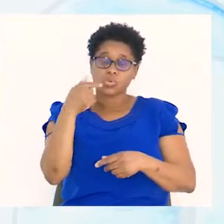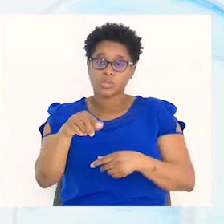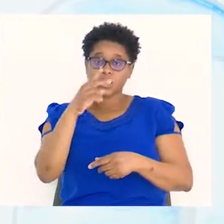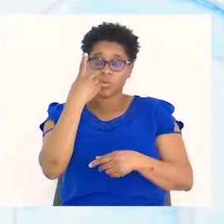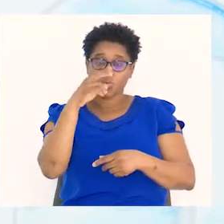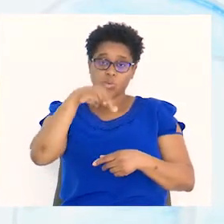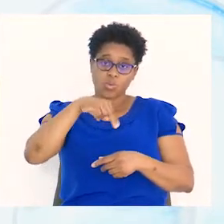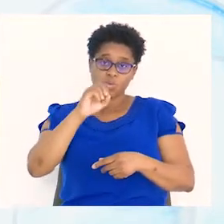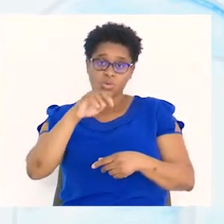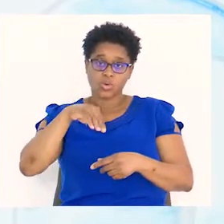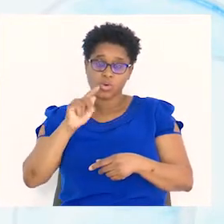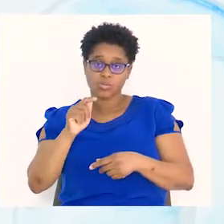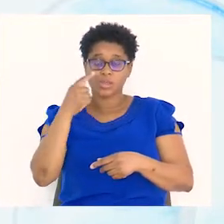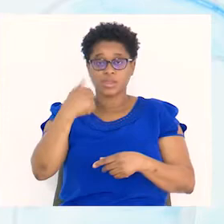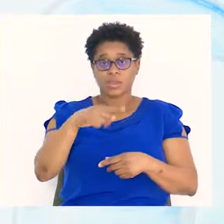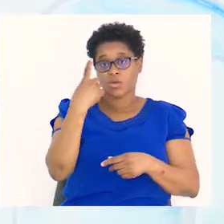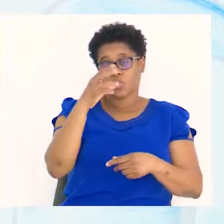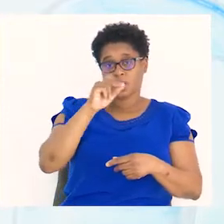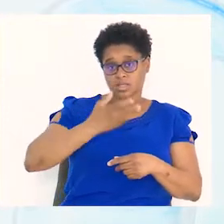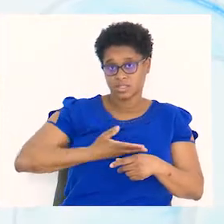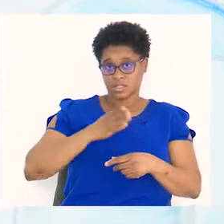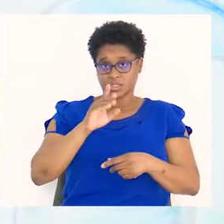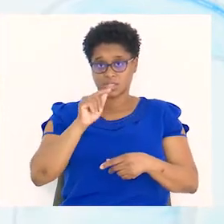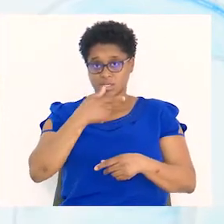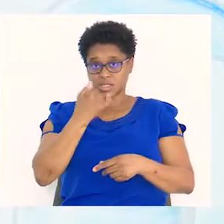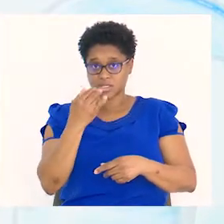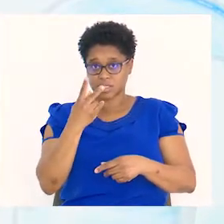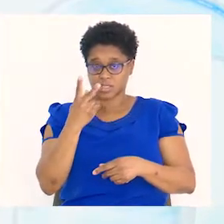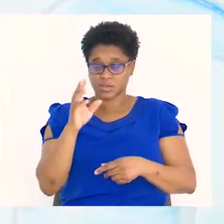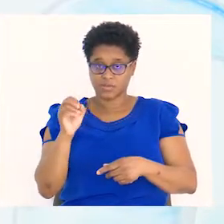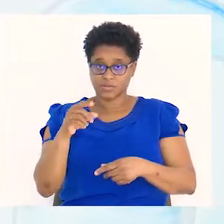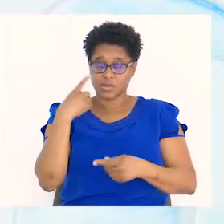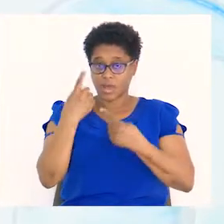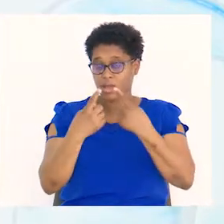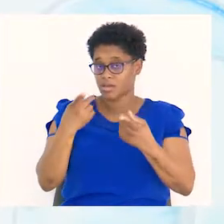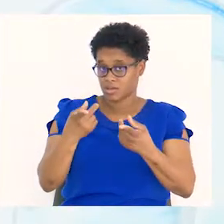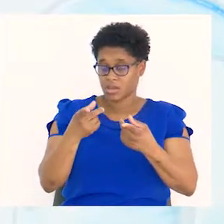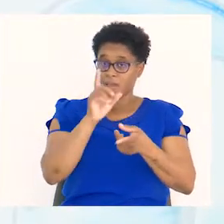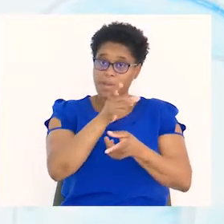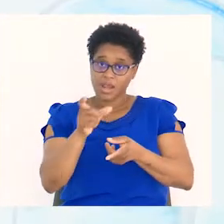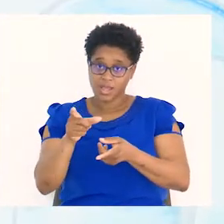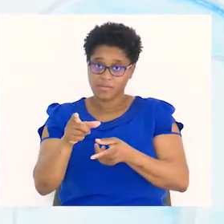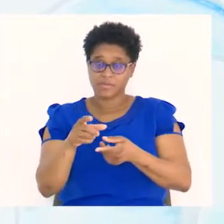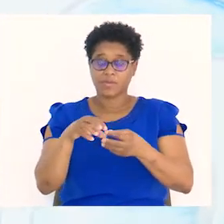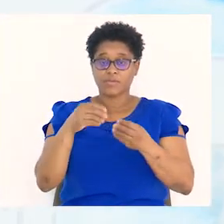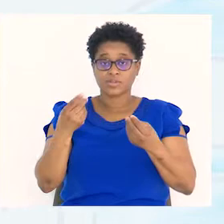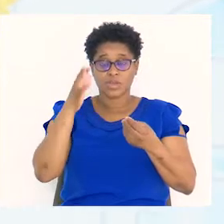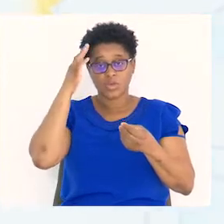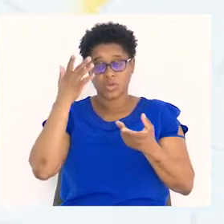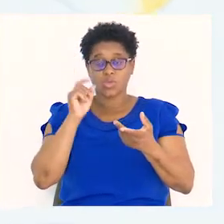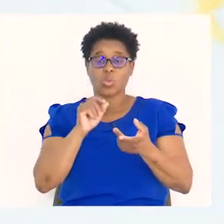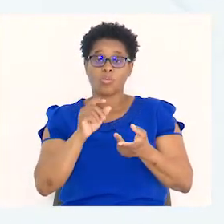tens um adjetivo. Ambos os elementos flexionam em número. Então vamos ver o que é que nós temos